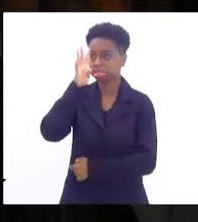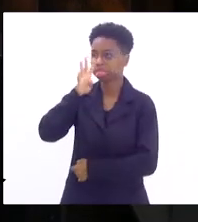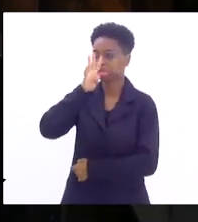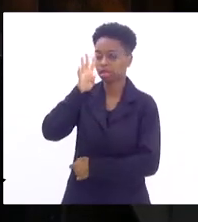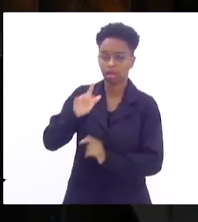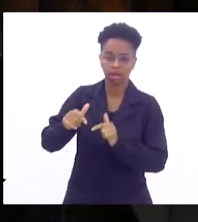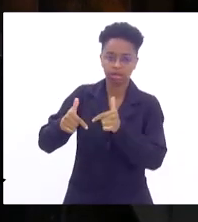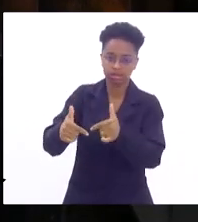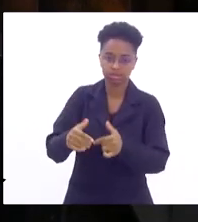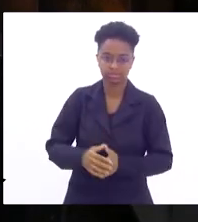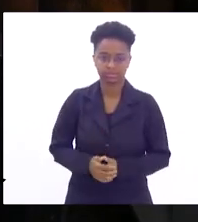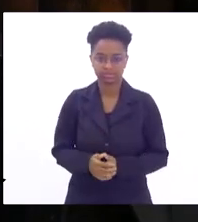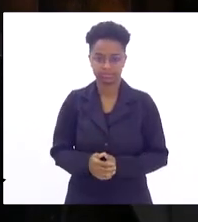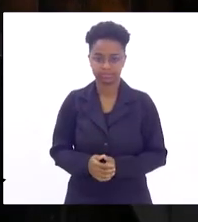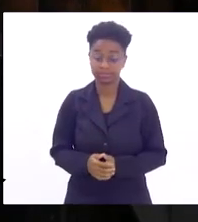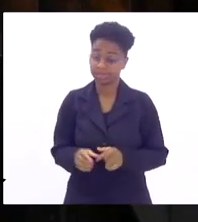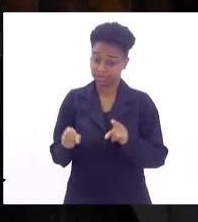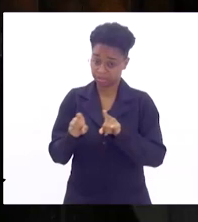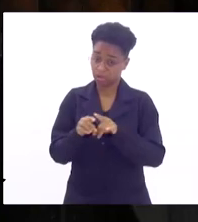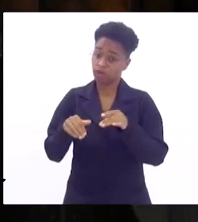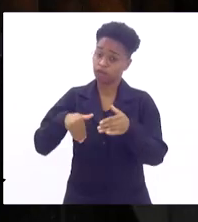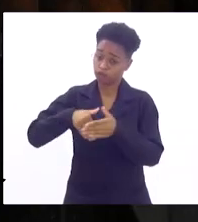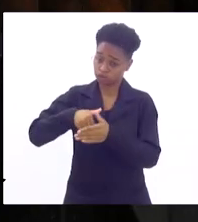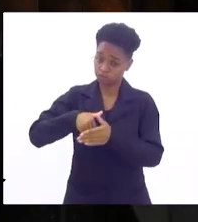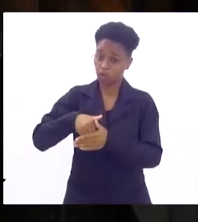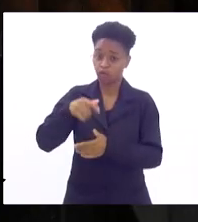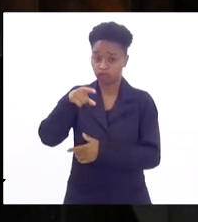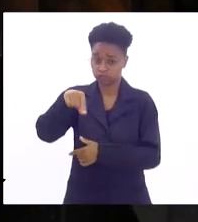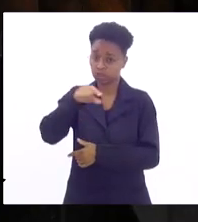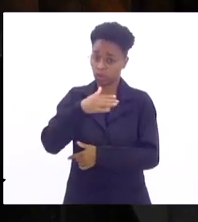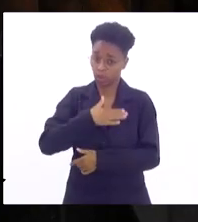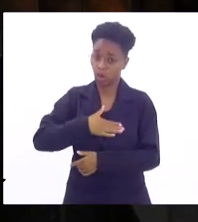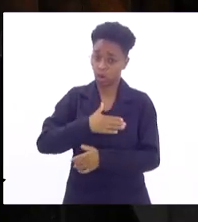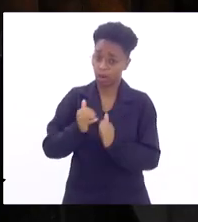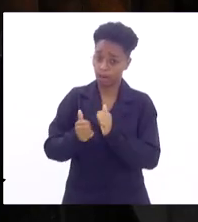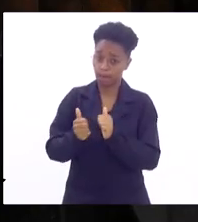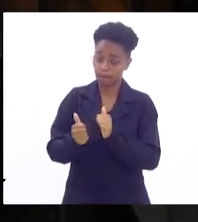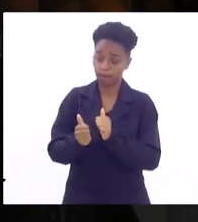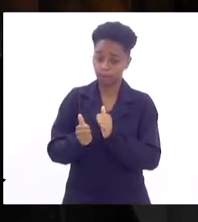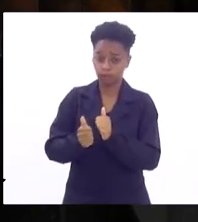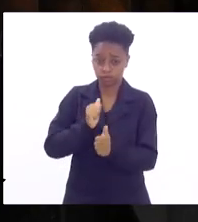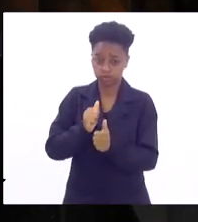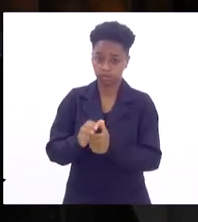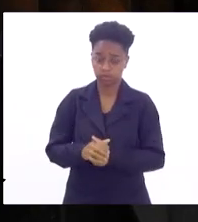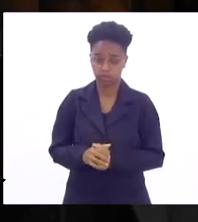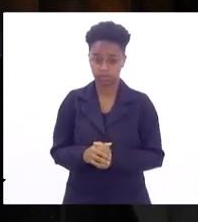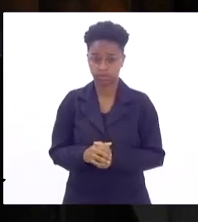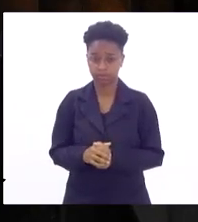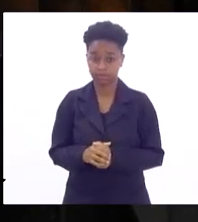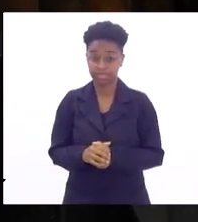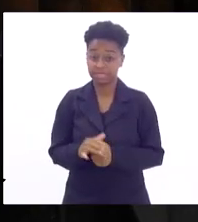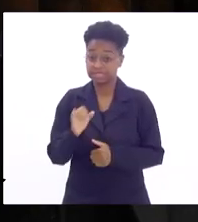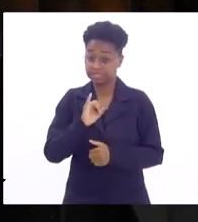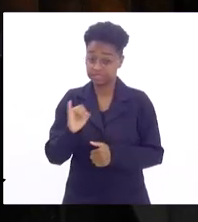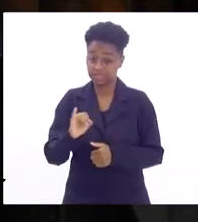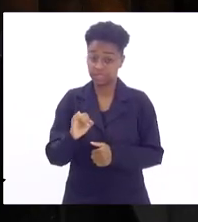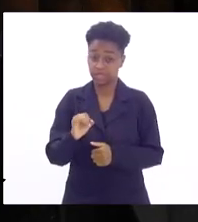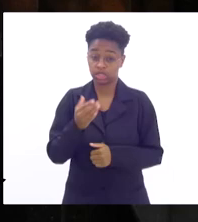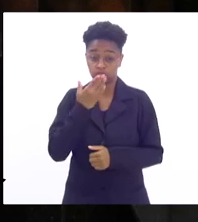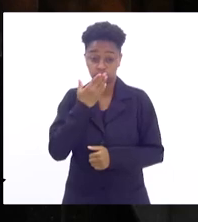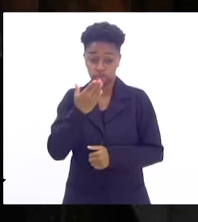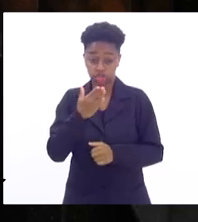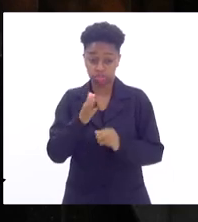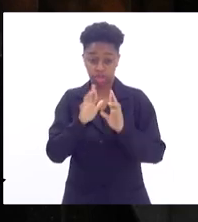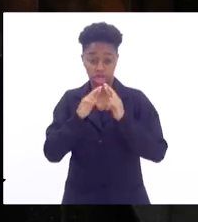nem no futebol o senhor é uma apreciador além de jogador o time que se reúne no Vamos